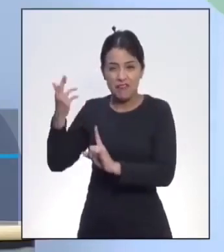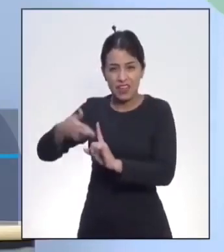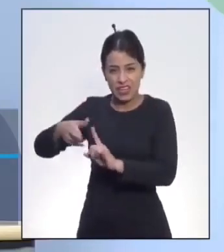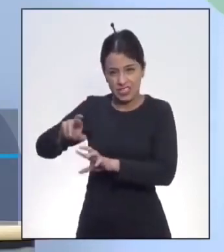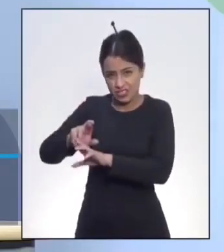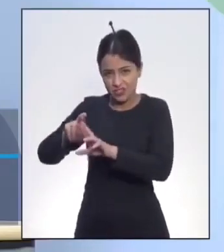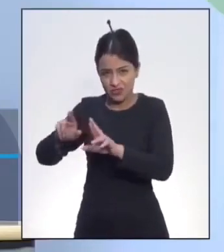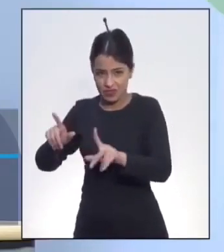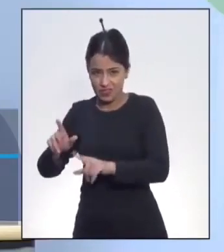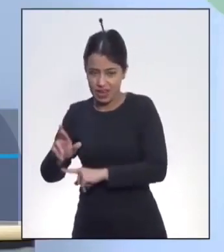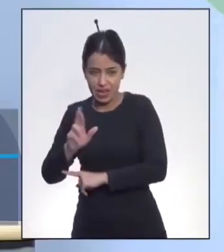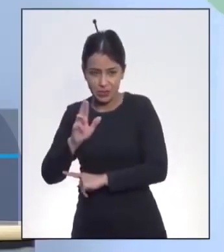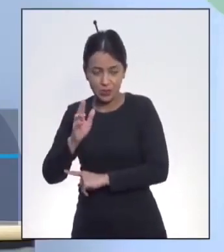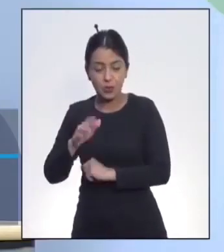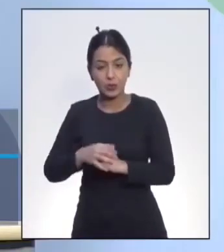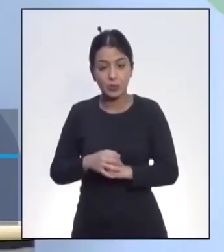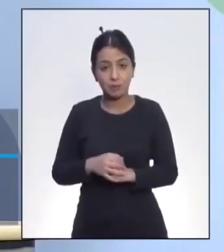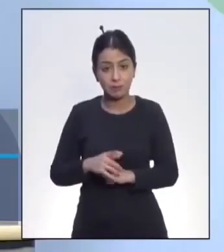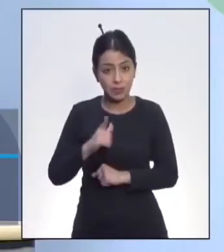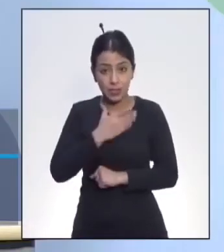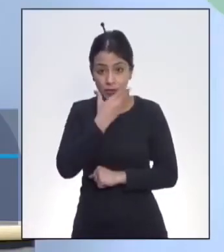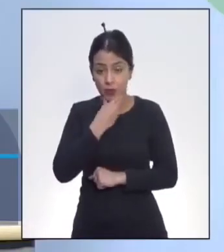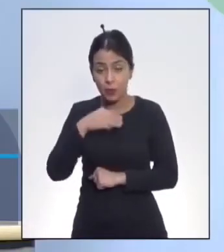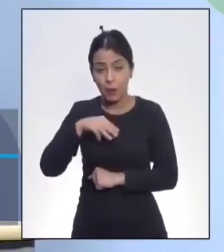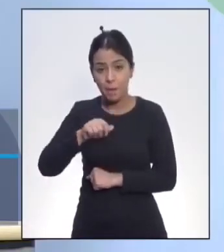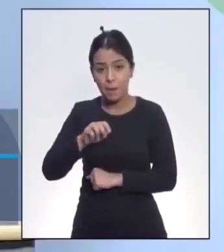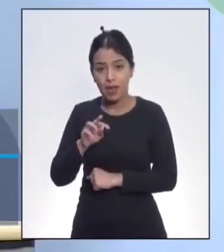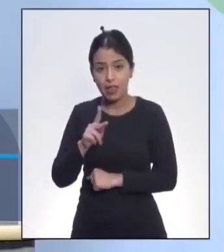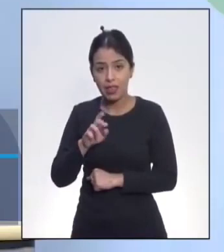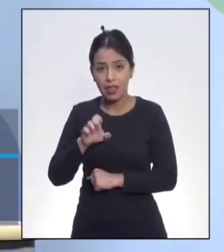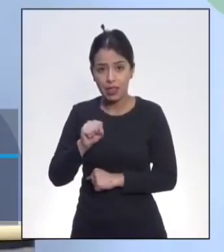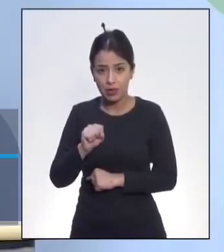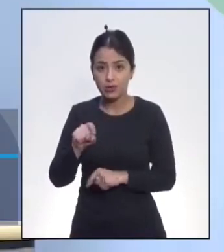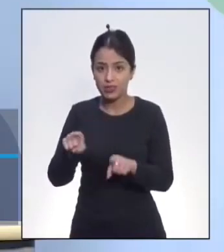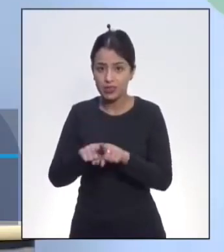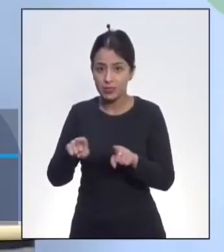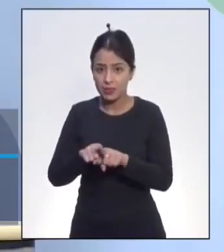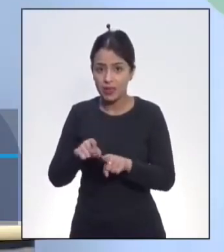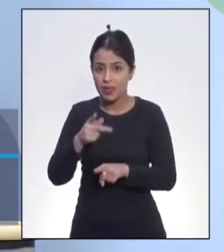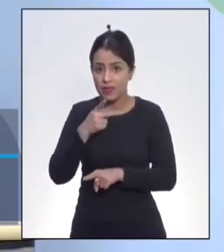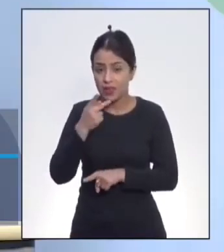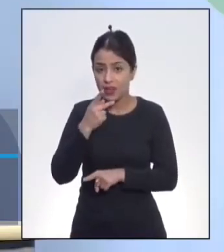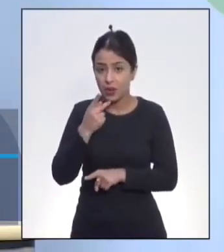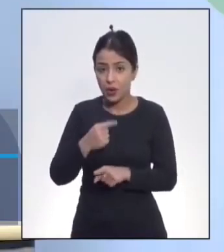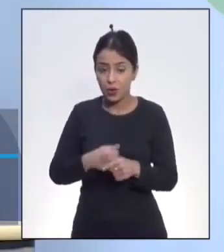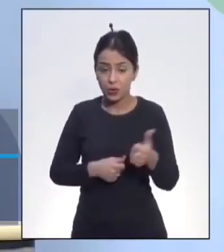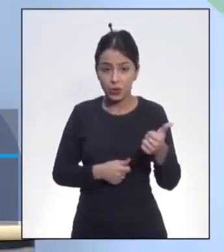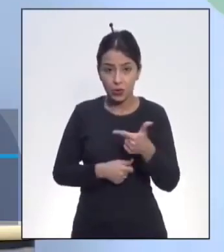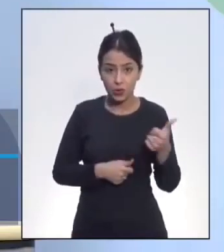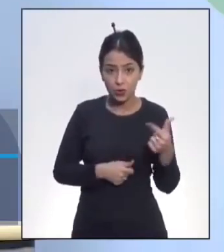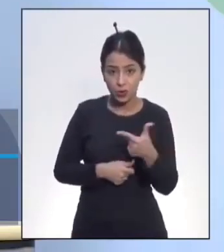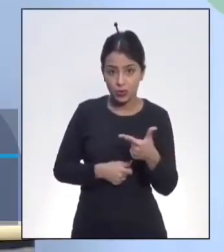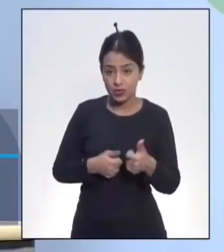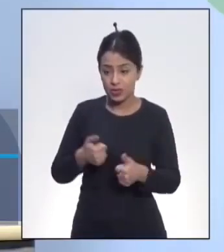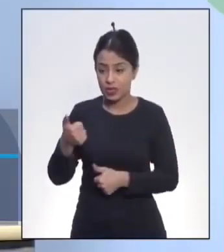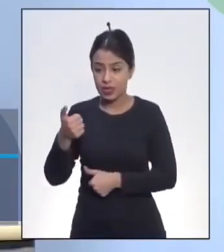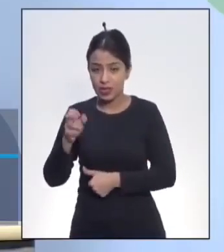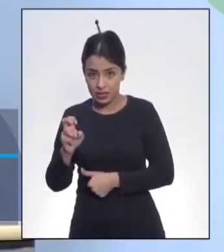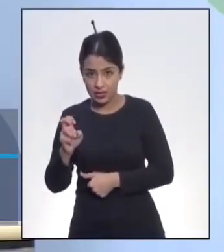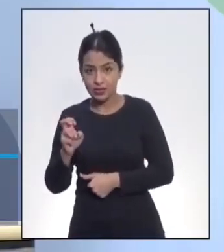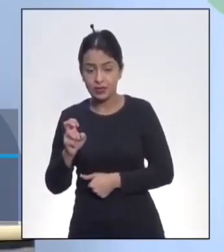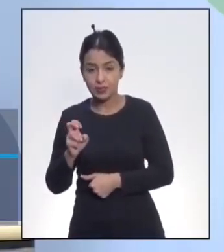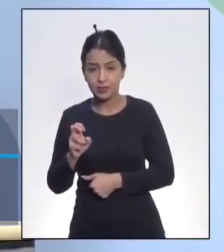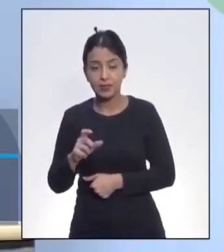resposta. O Matheus respondeu 12 a 15 dúzias, e mais uma que eu achei